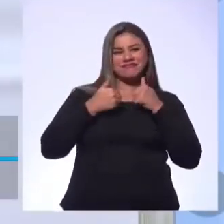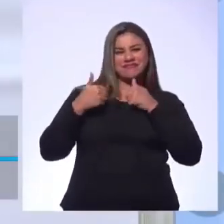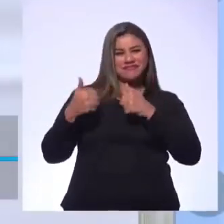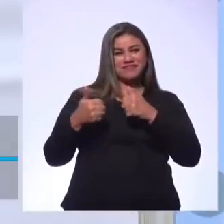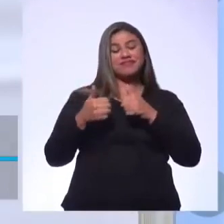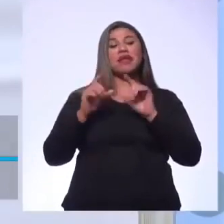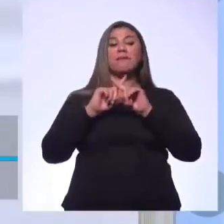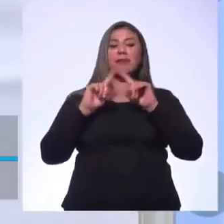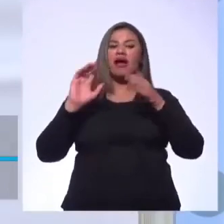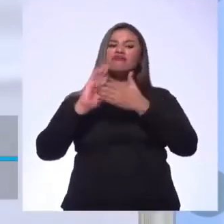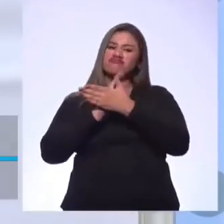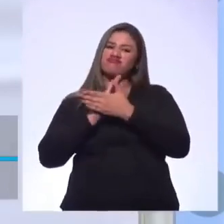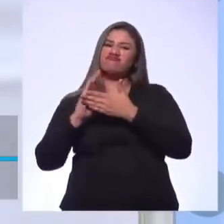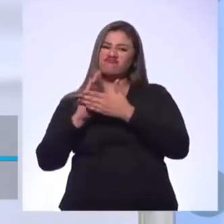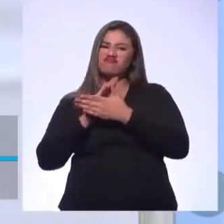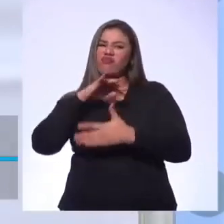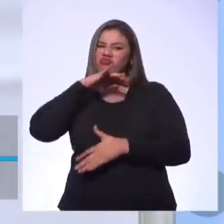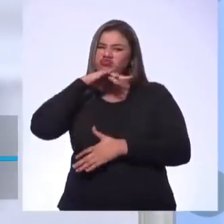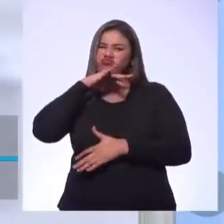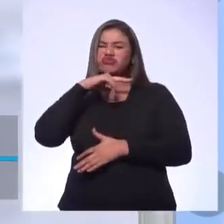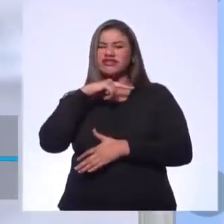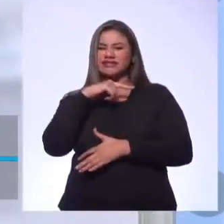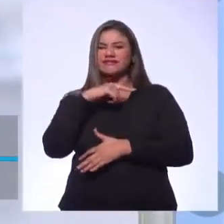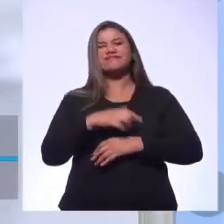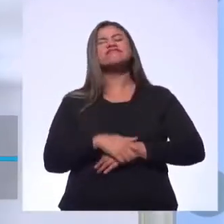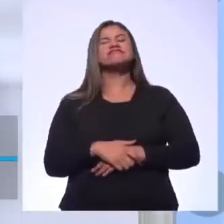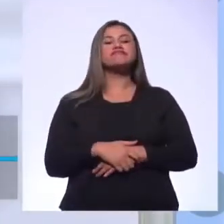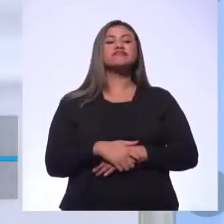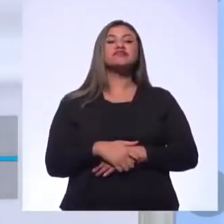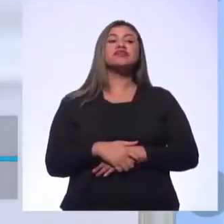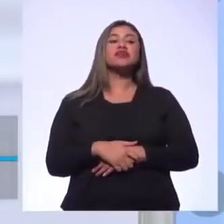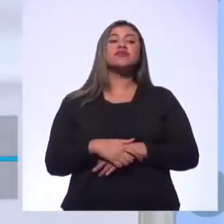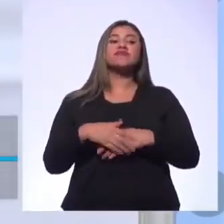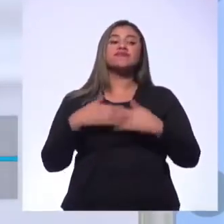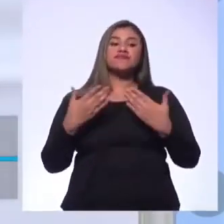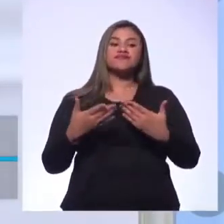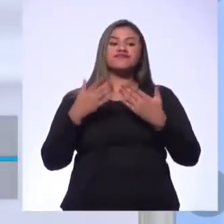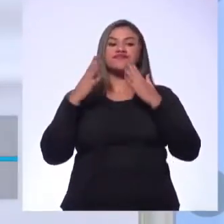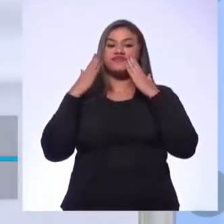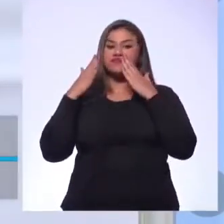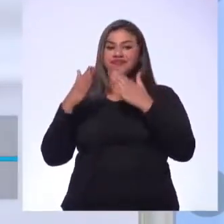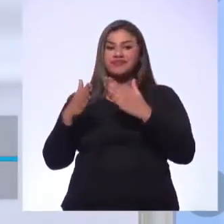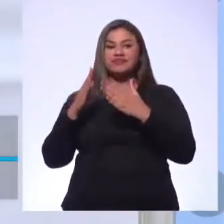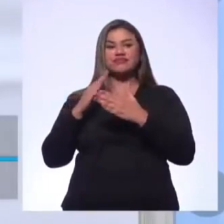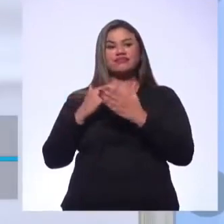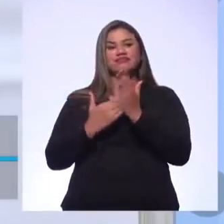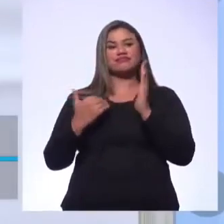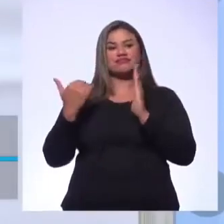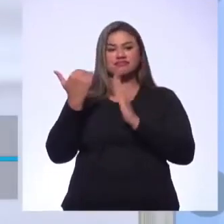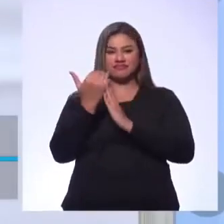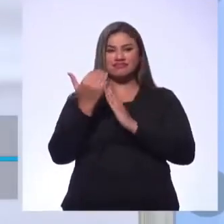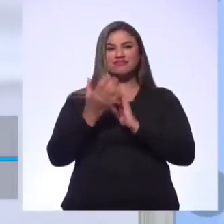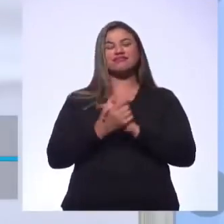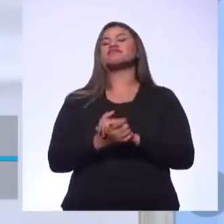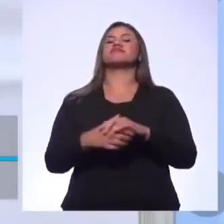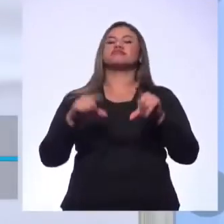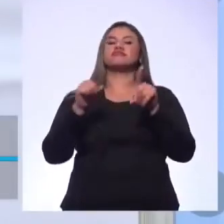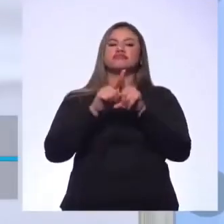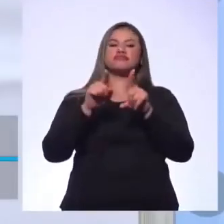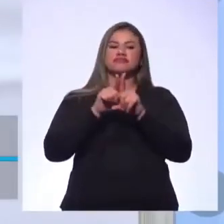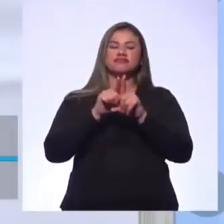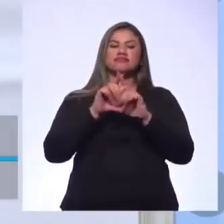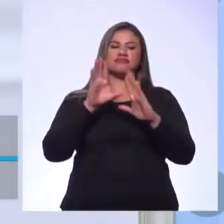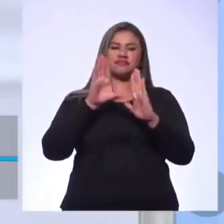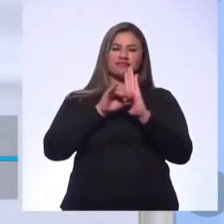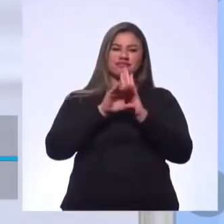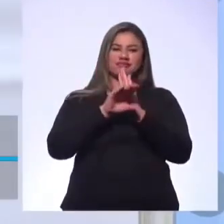daquelas que fazem mal, né? Tá bom? Então, assim, por quê? Porque tem mais interesse pra gente. E a gente conhece também aquelas que podem ajudar a